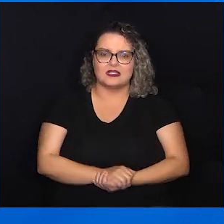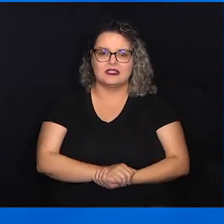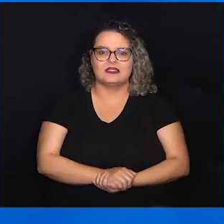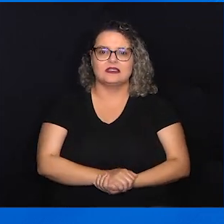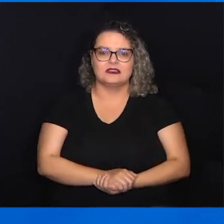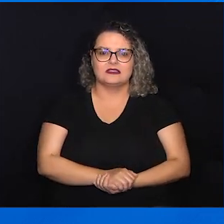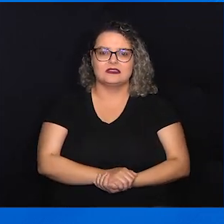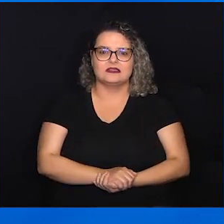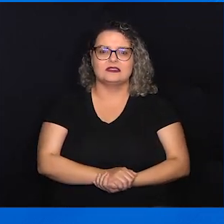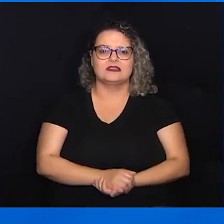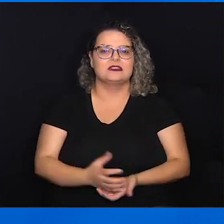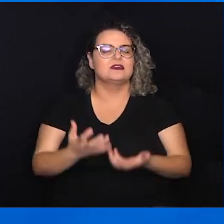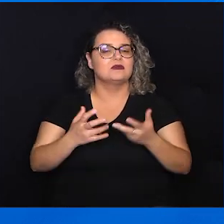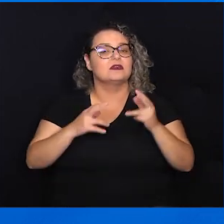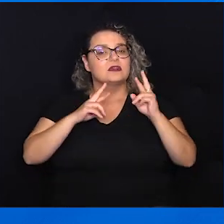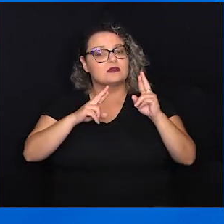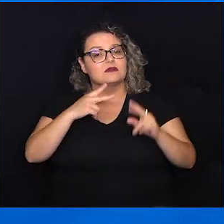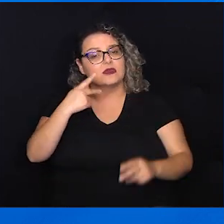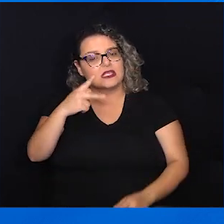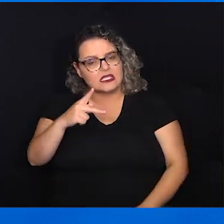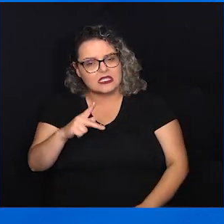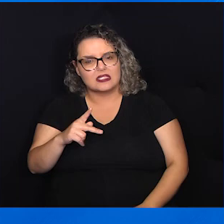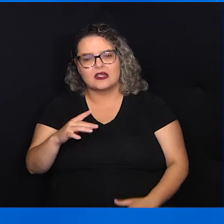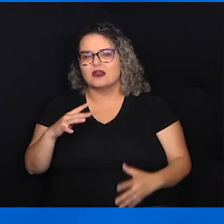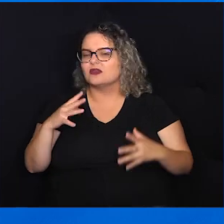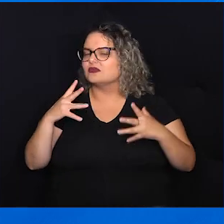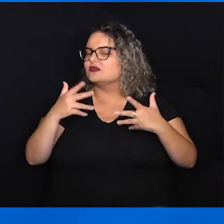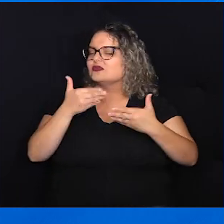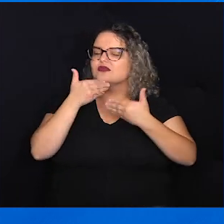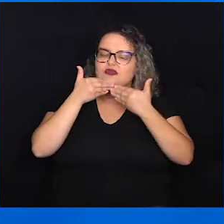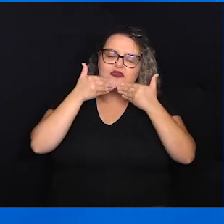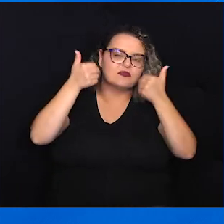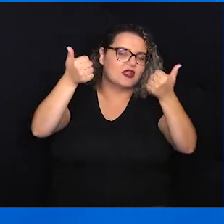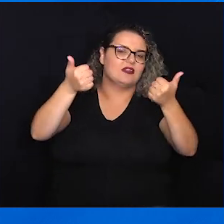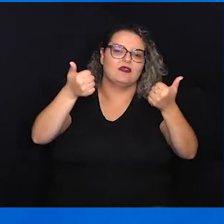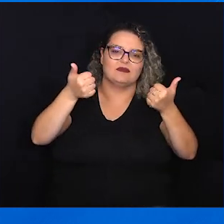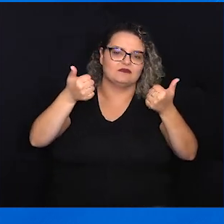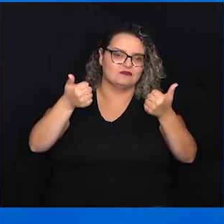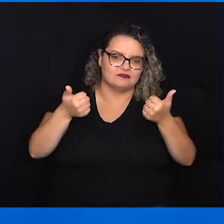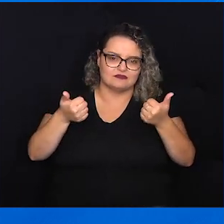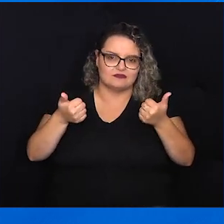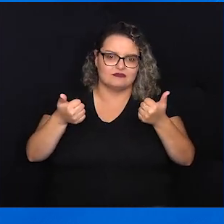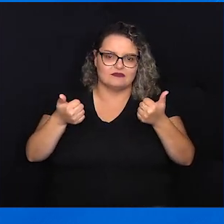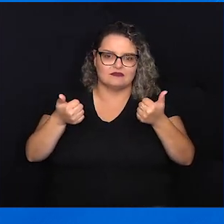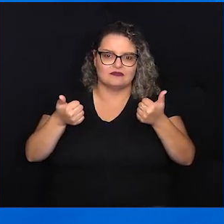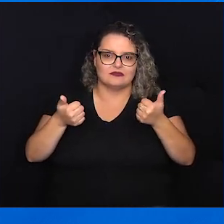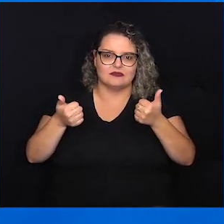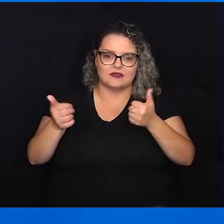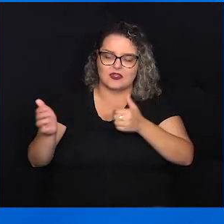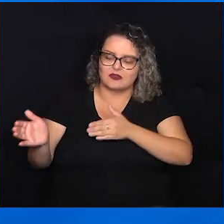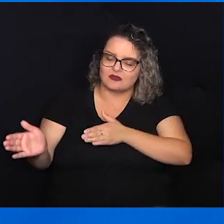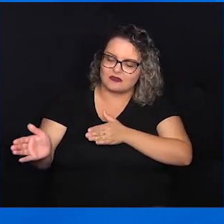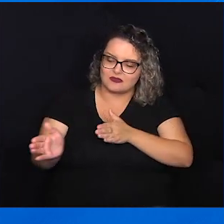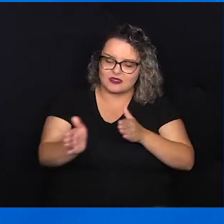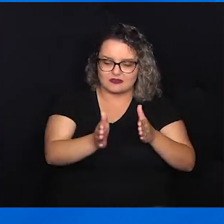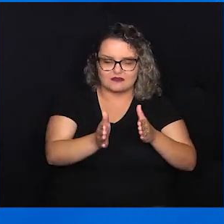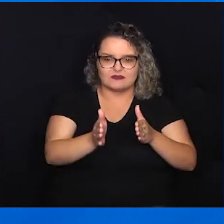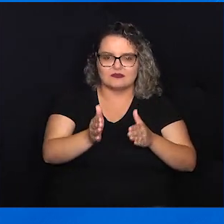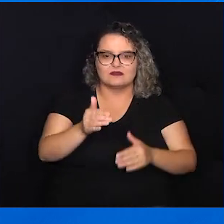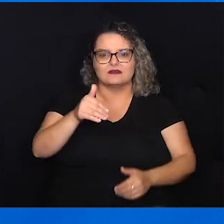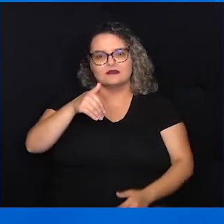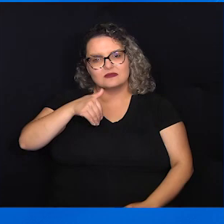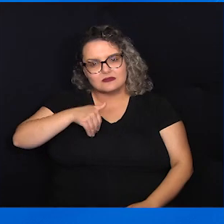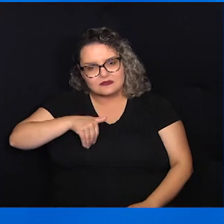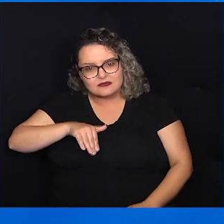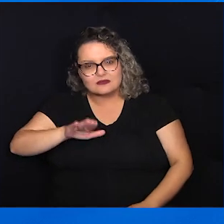família. E eu quero desejar para ele tudo de melhor. Que os caminhos